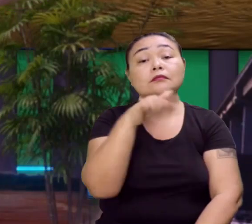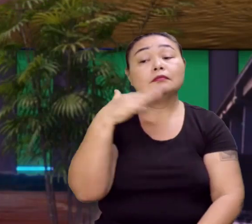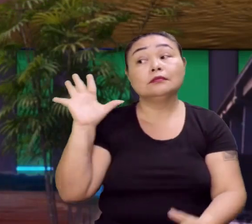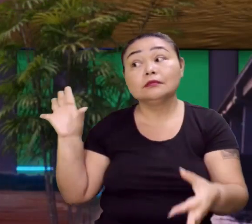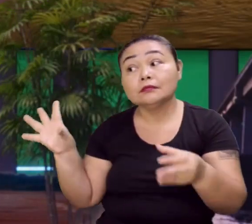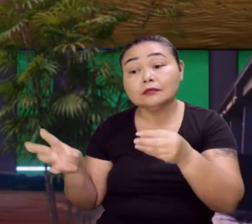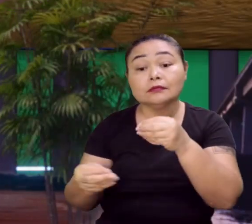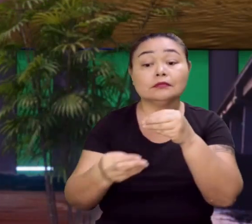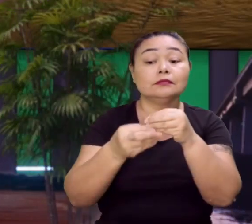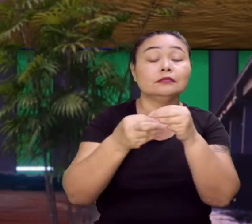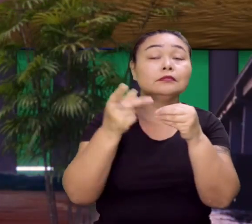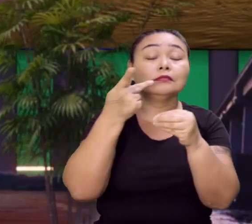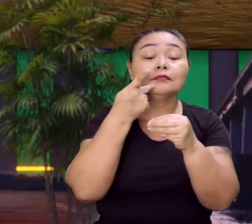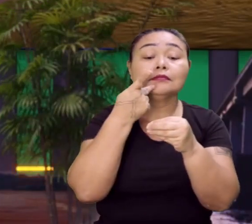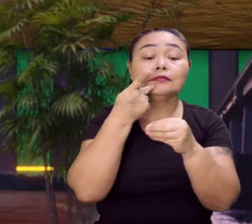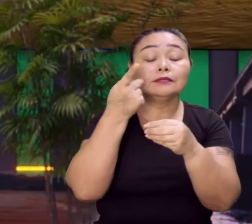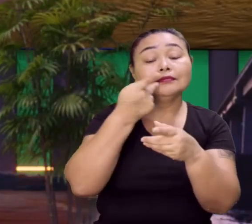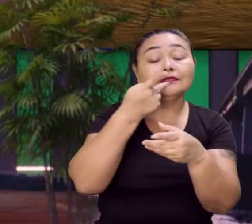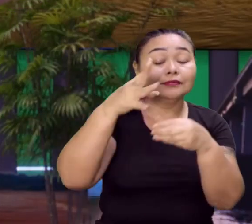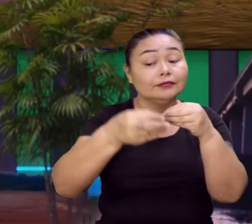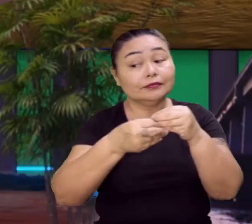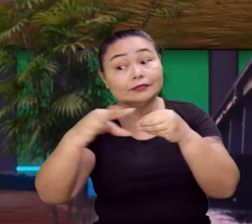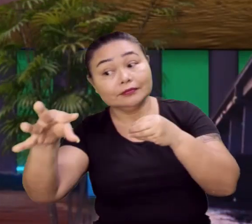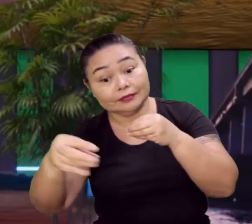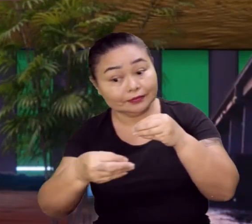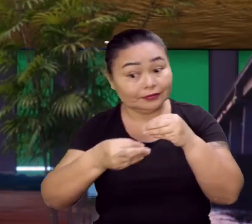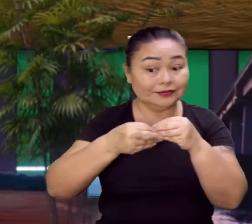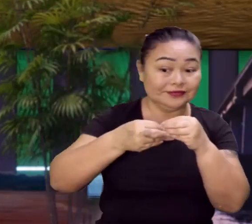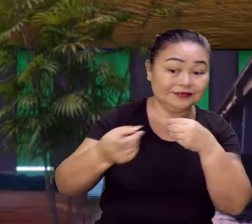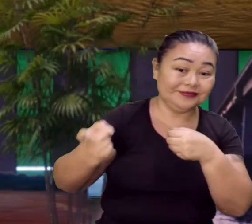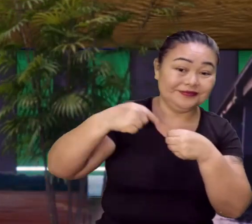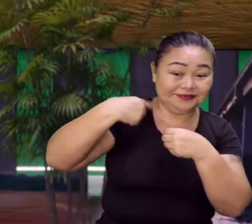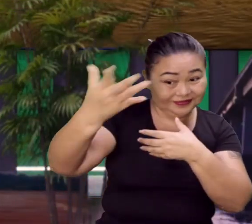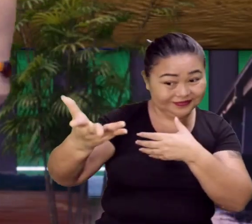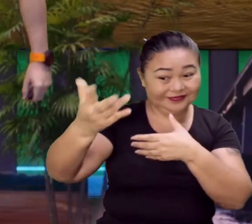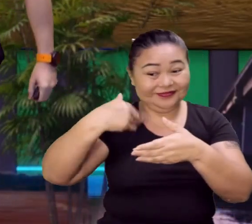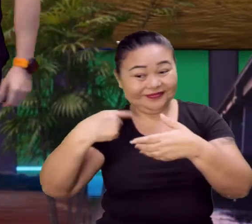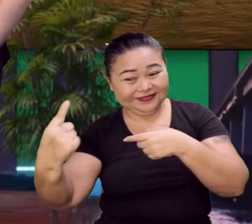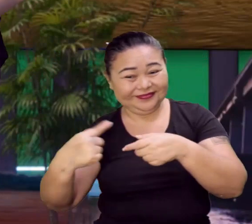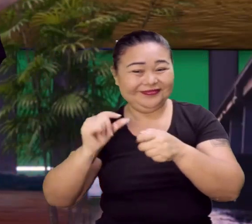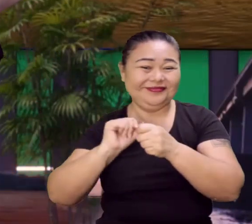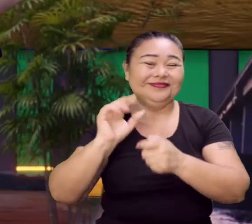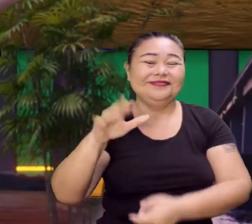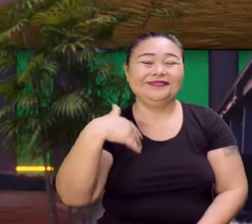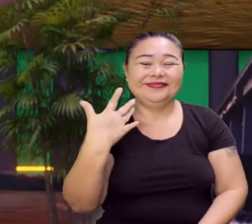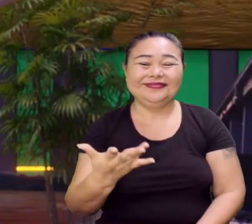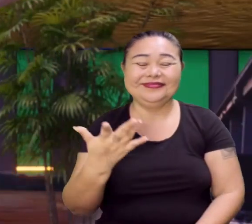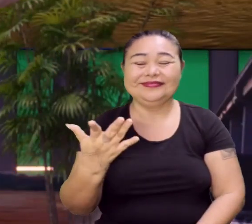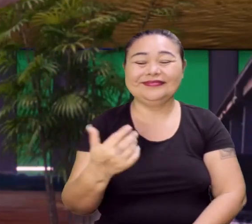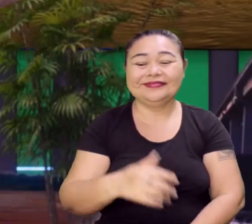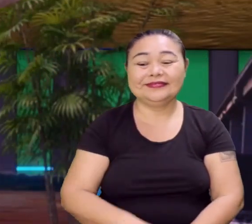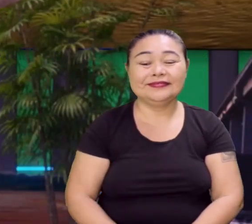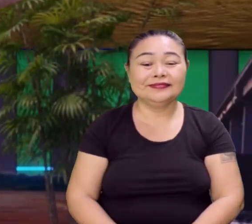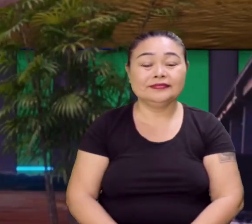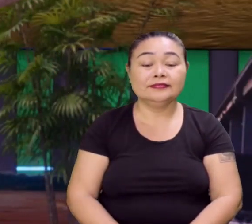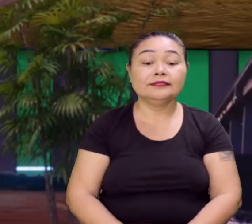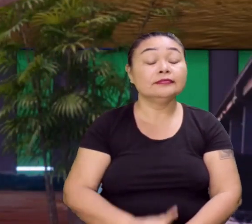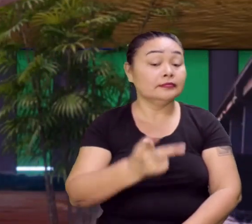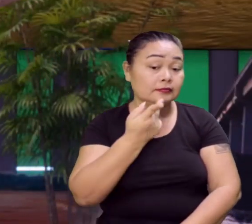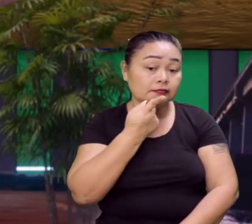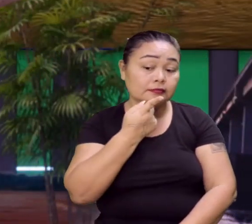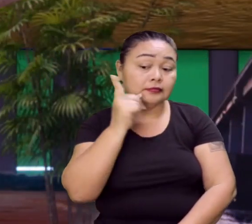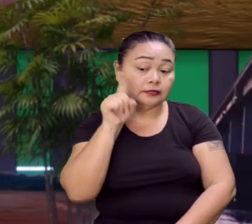gancho que você pegou, um gancho do que eu falei, eu estou pegando o gancho de volta. Pega de volta, vai lá. Assim, eu falei que